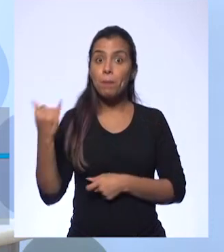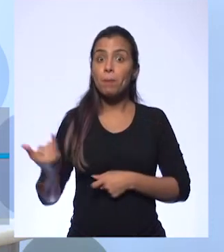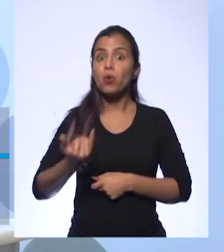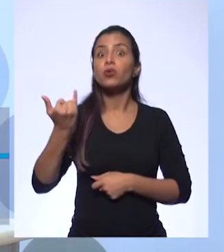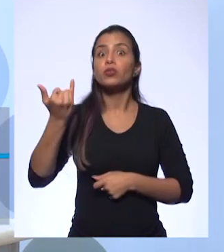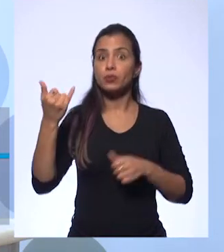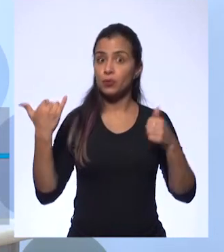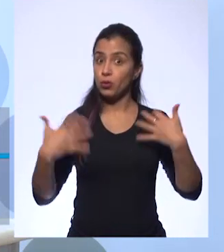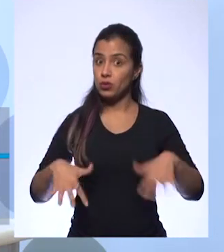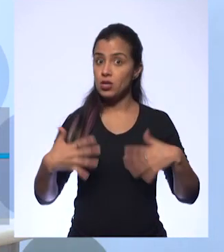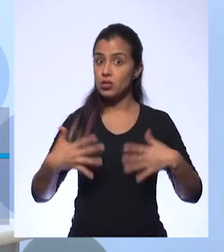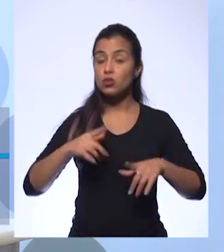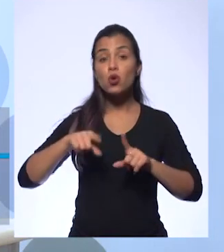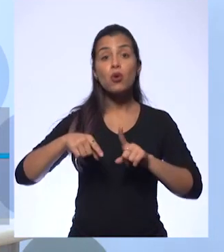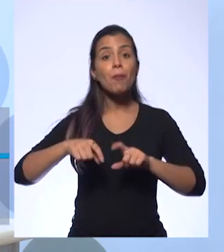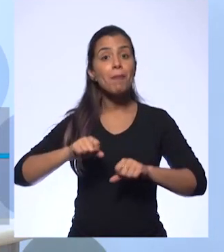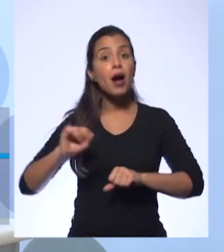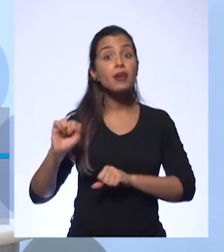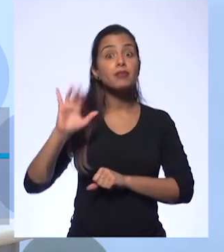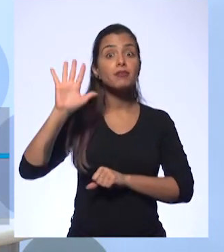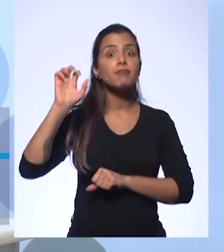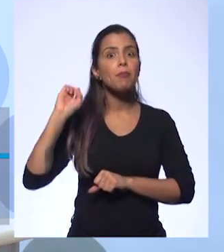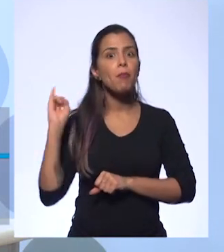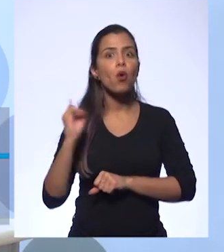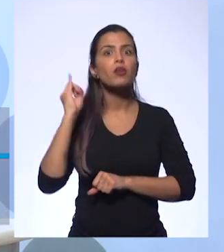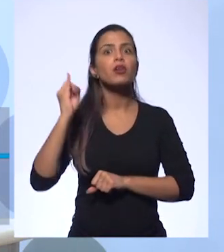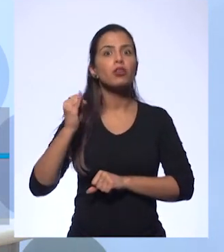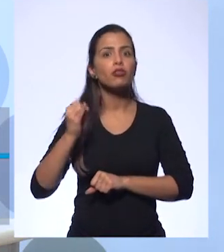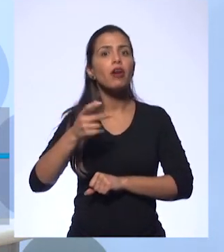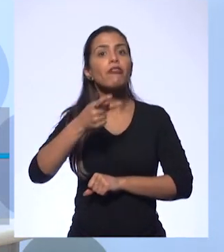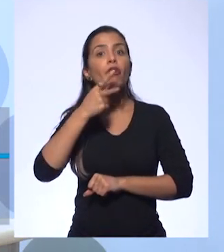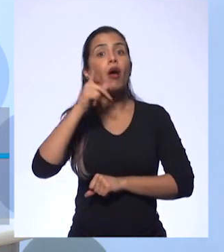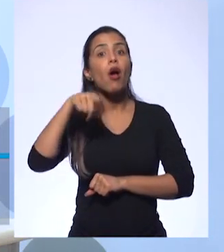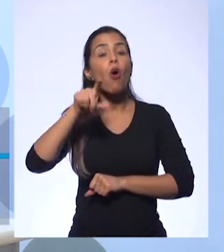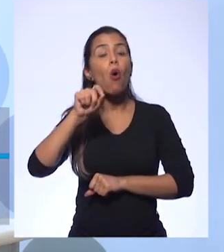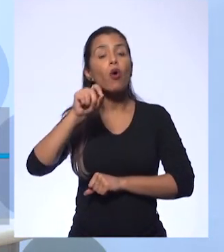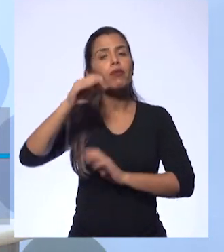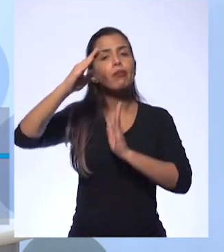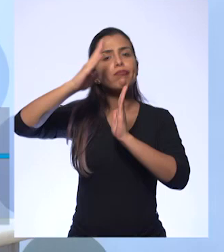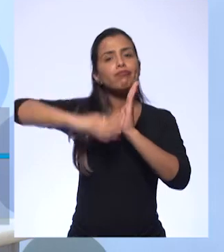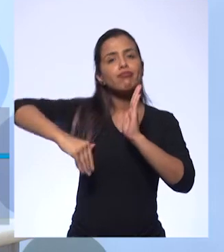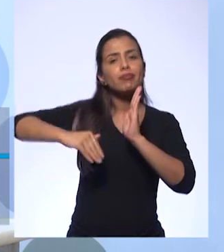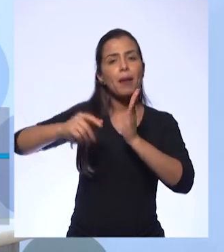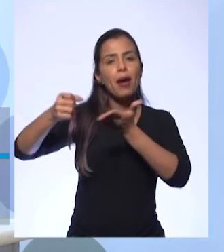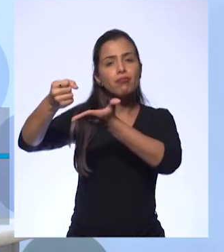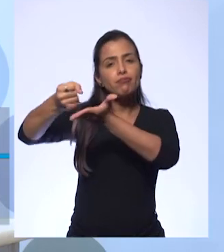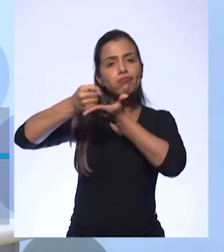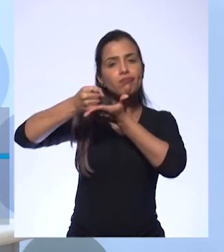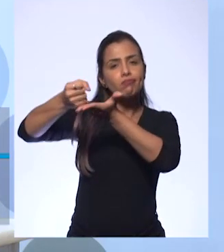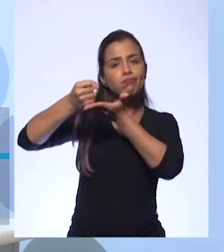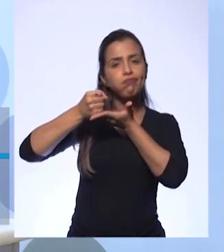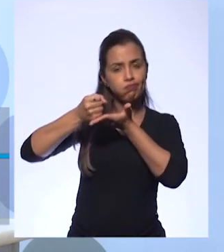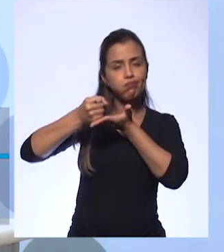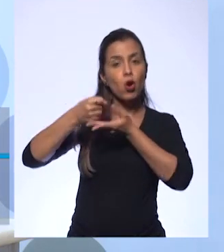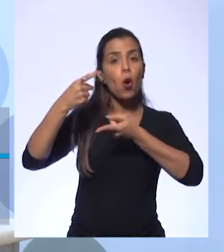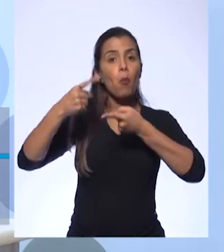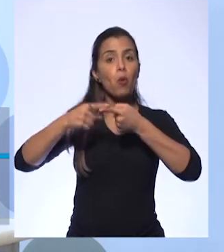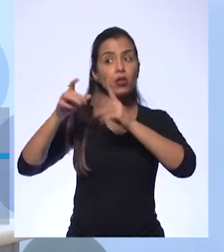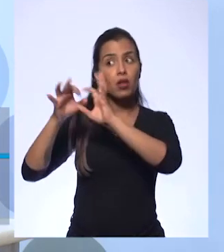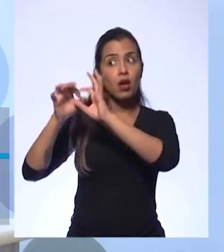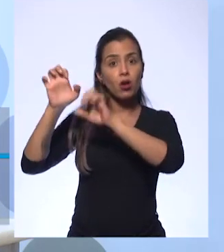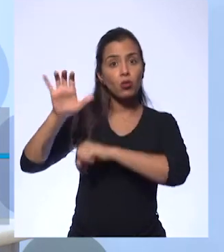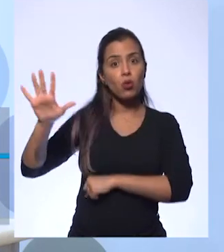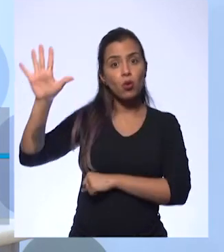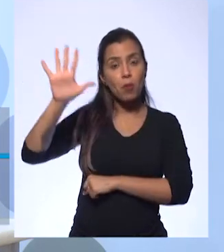mais importante que foi citado aí pelos alunos, né, a isenção das tarifas, porque na União Europeia se cobra muito a questão